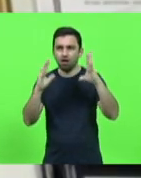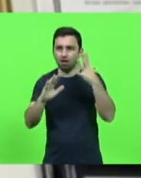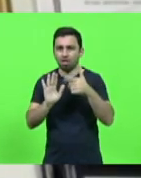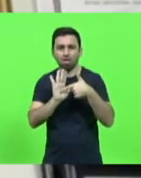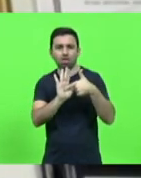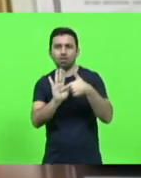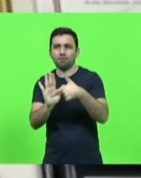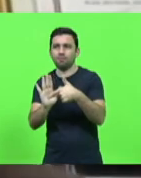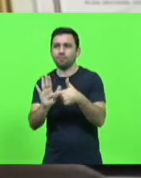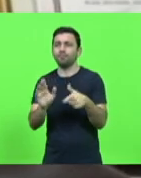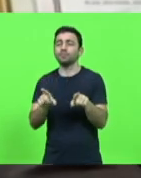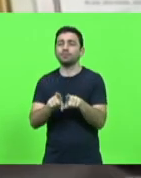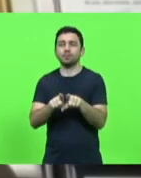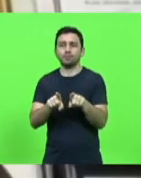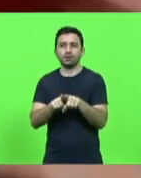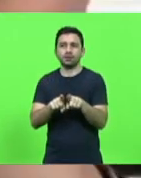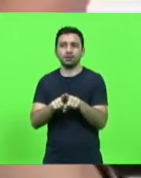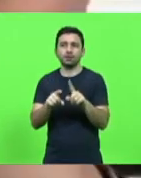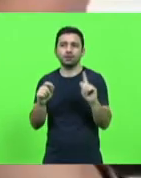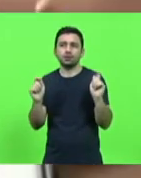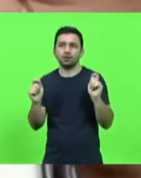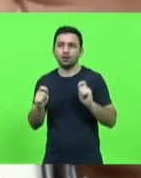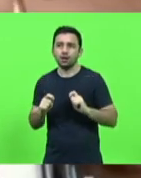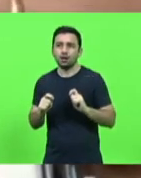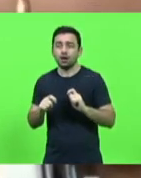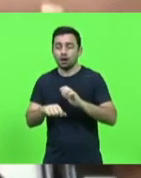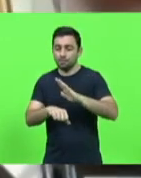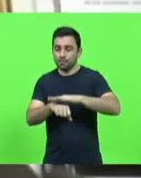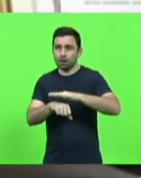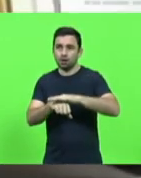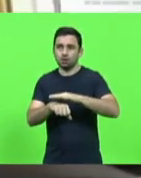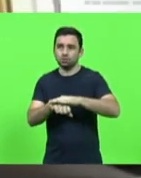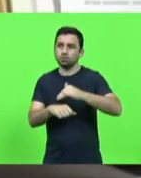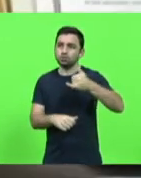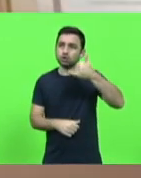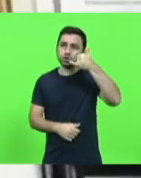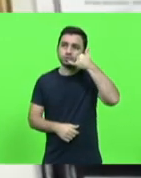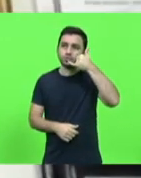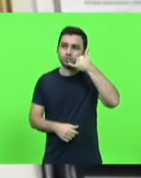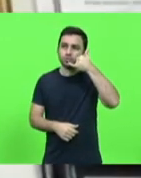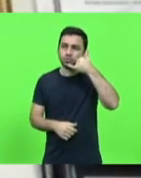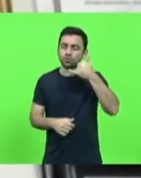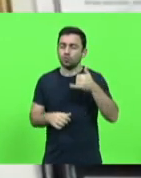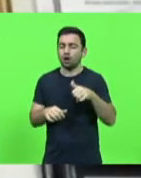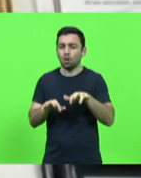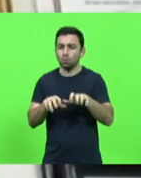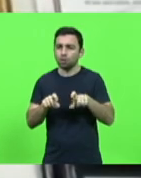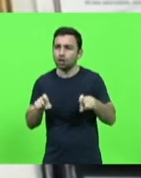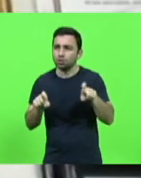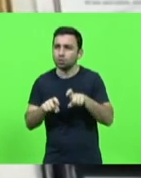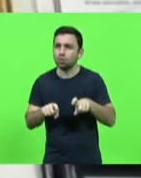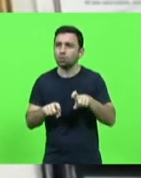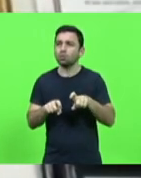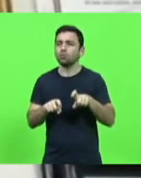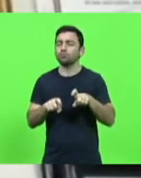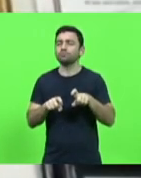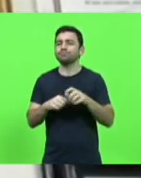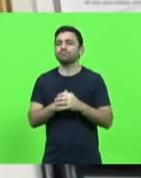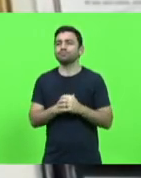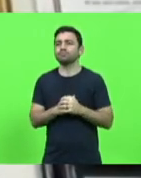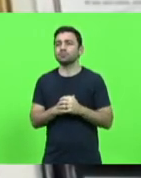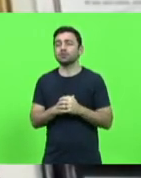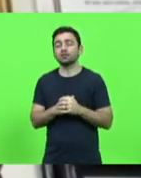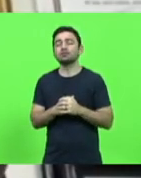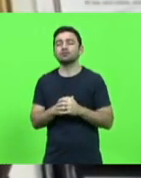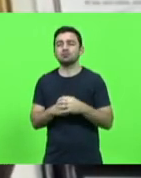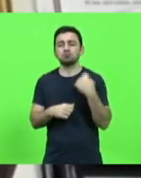também a possibilidade de qualquer um ter na sua mão um computador. Mas, mesmo assim, a gente fez isso por